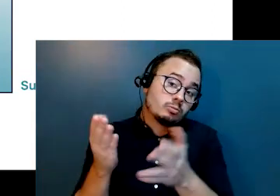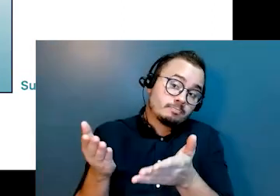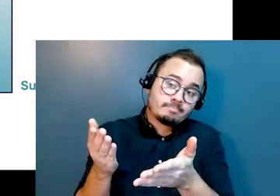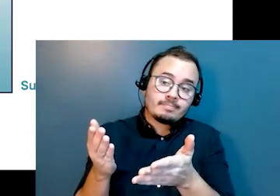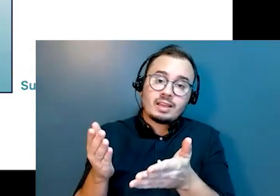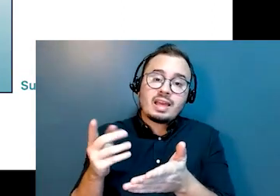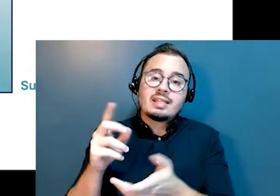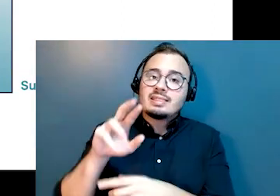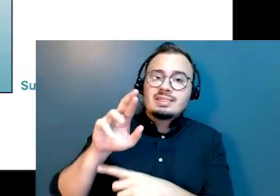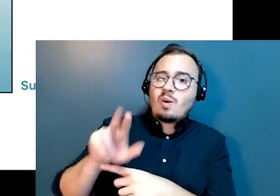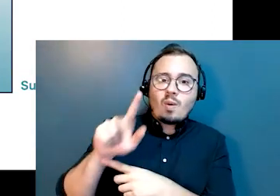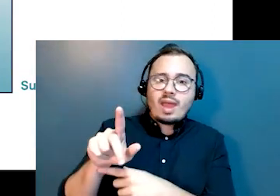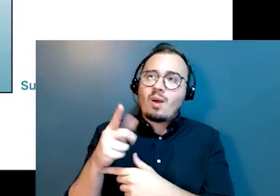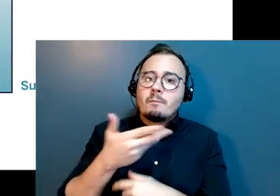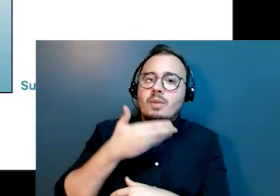não é a ação ideal.